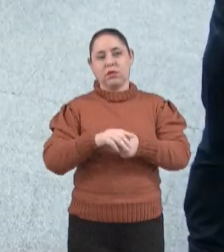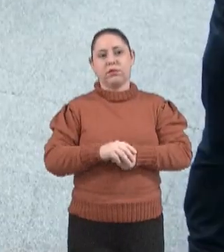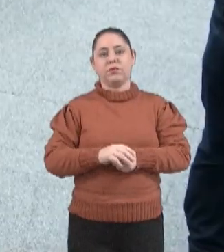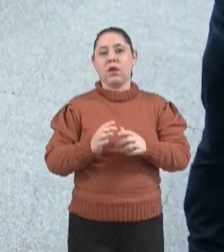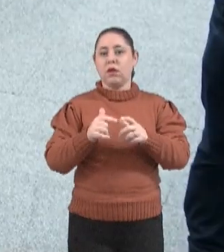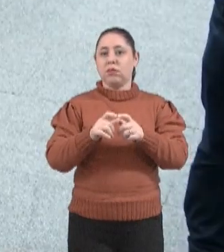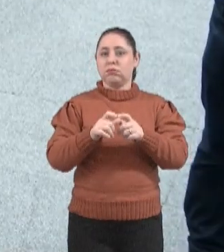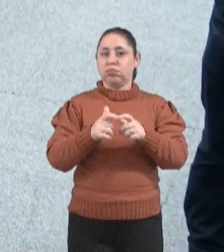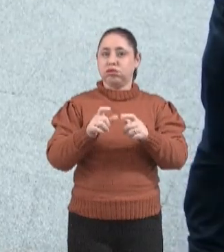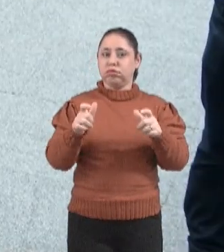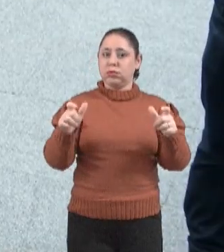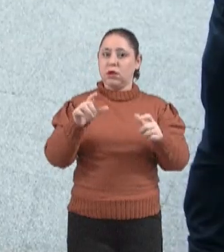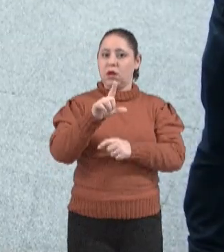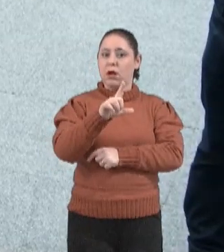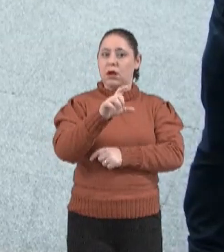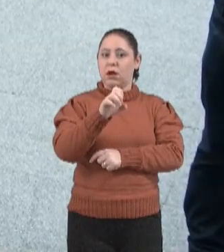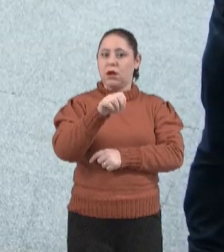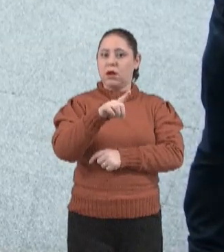crescimento da campanha do